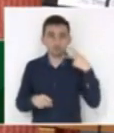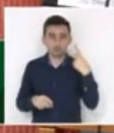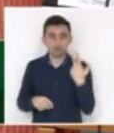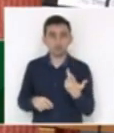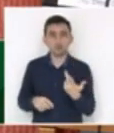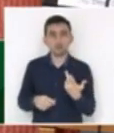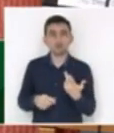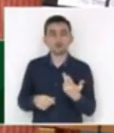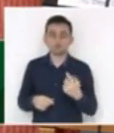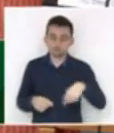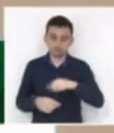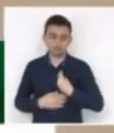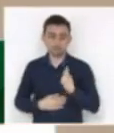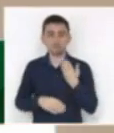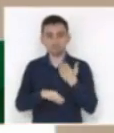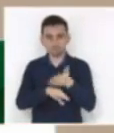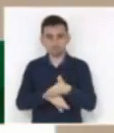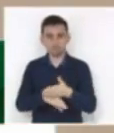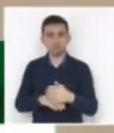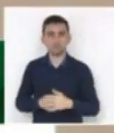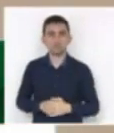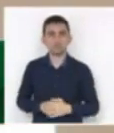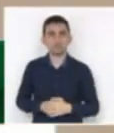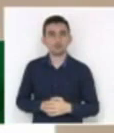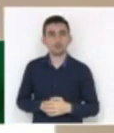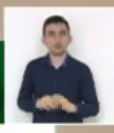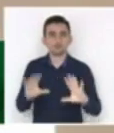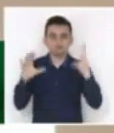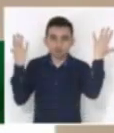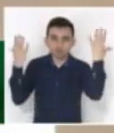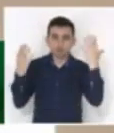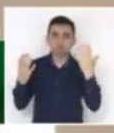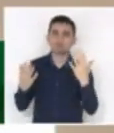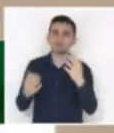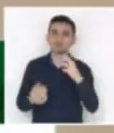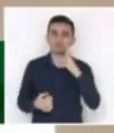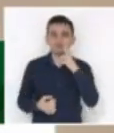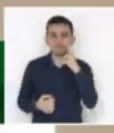estaremos, se Deus quiser. Muito obrigado. Festa da Tainha, festa da Cuca, olha que